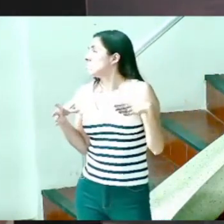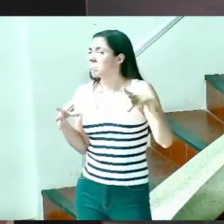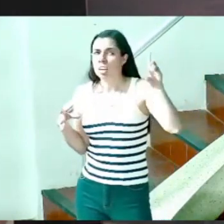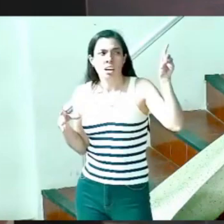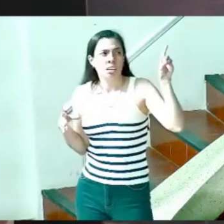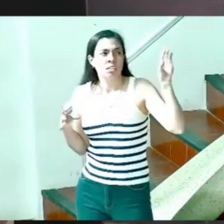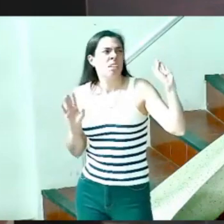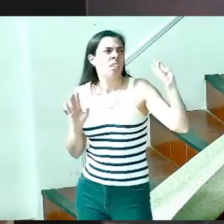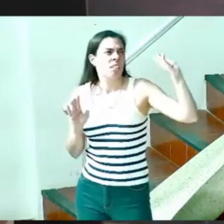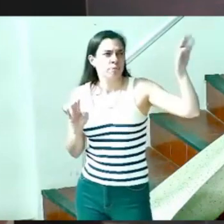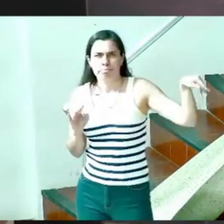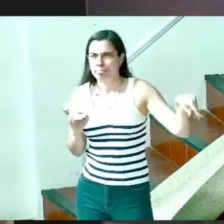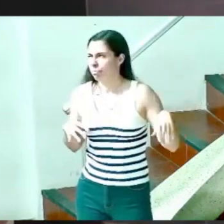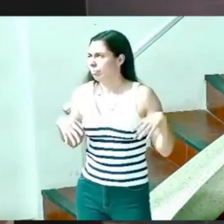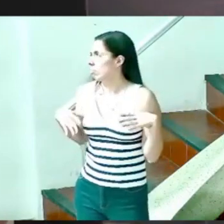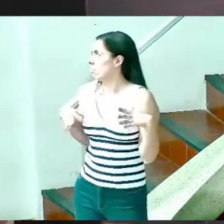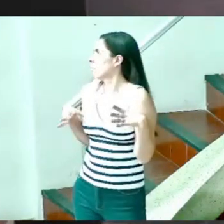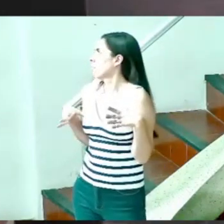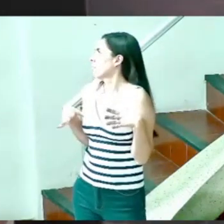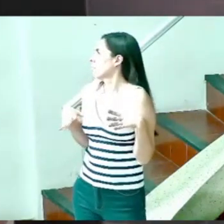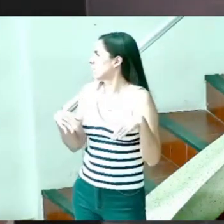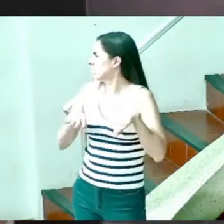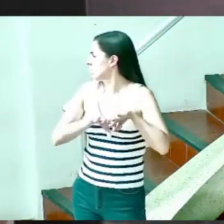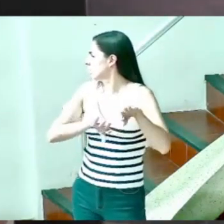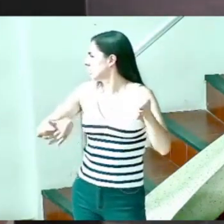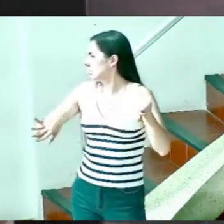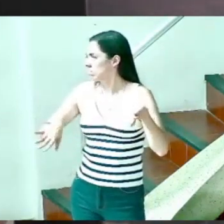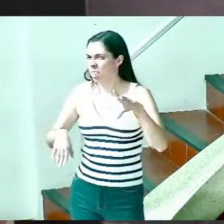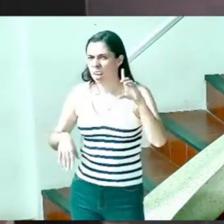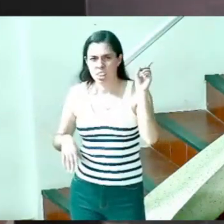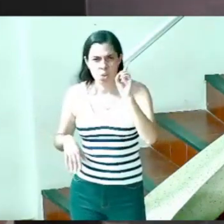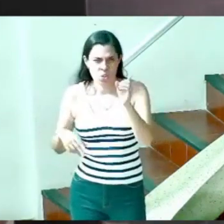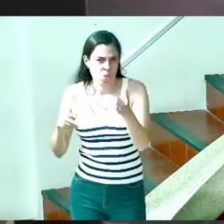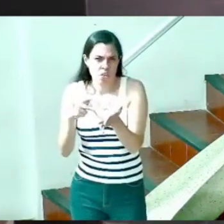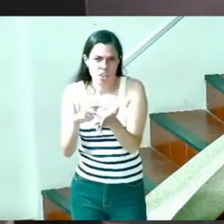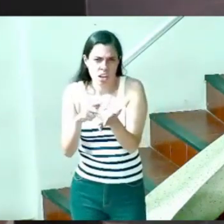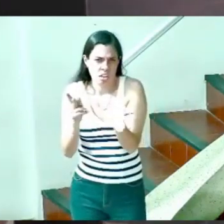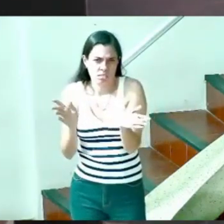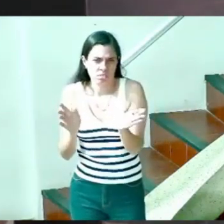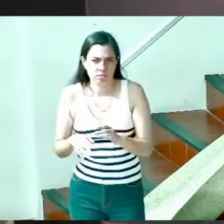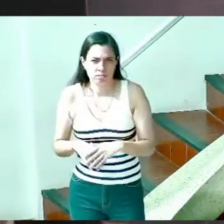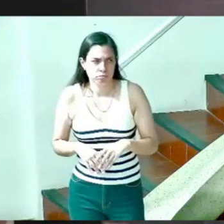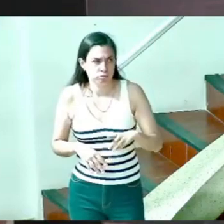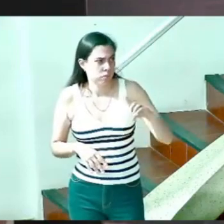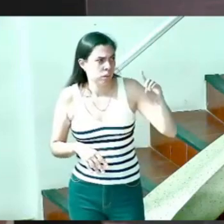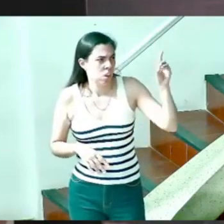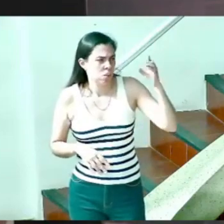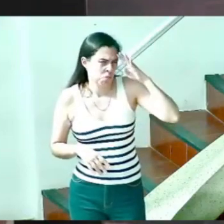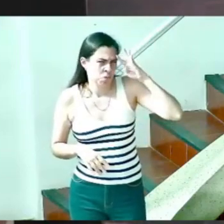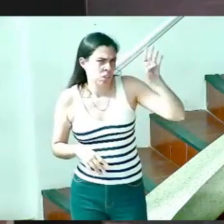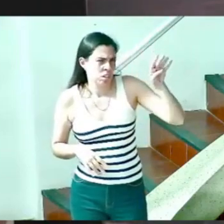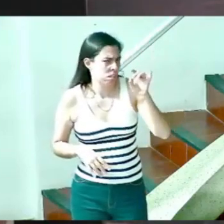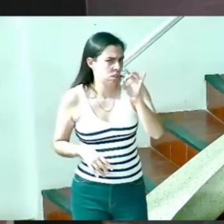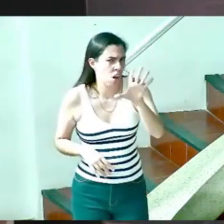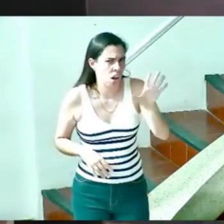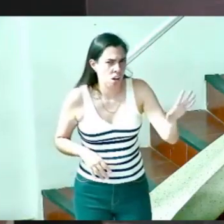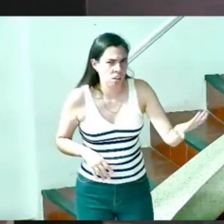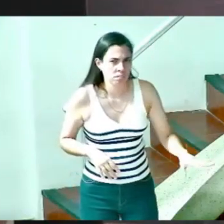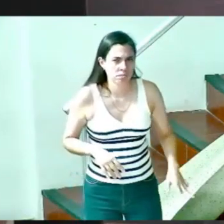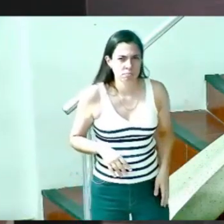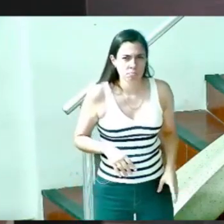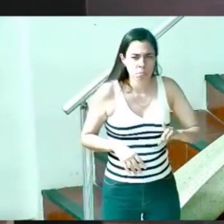disse: de fato Ele está no nosso meio? De fato Deus está no controle de todas as coisas? De fato Ele é